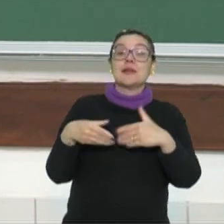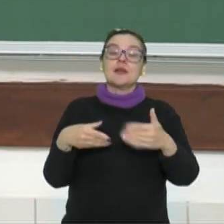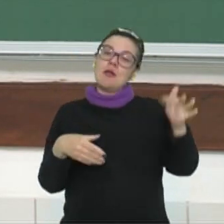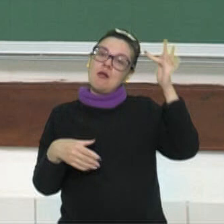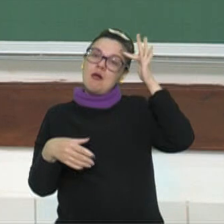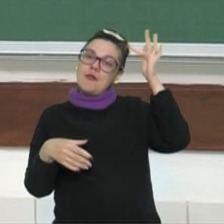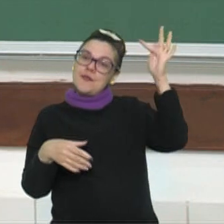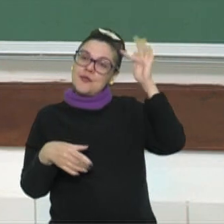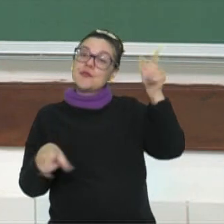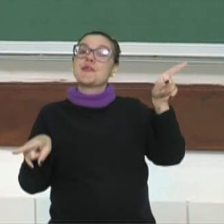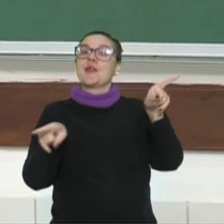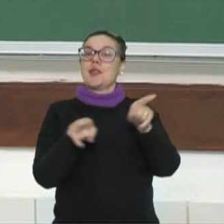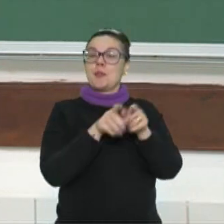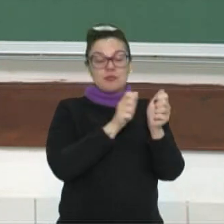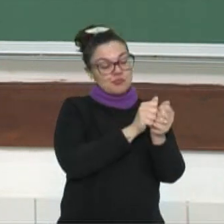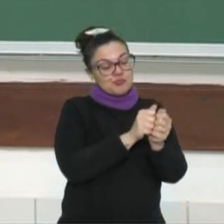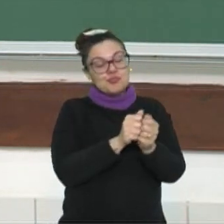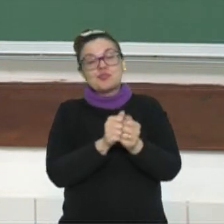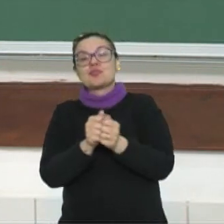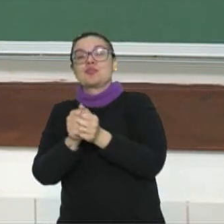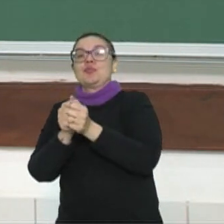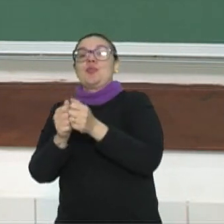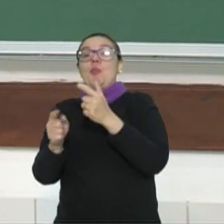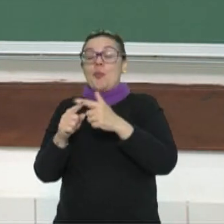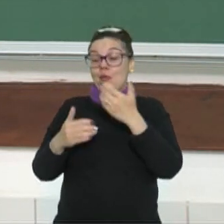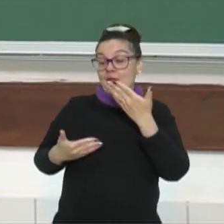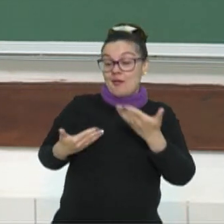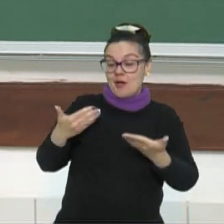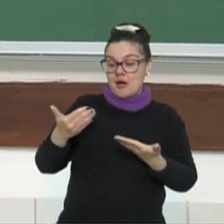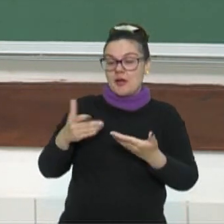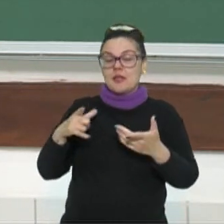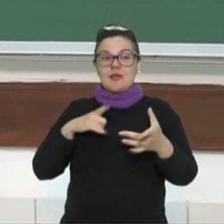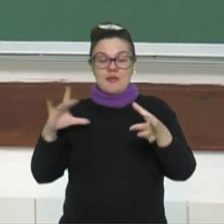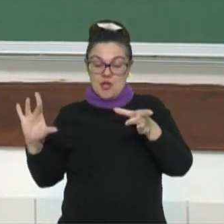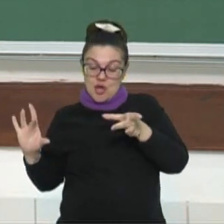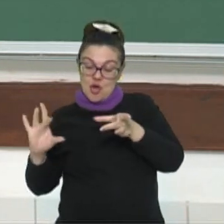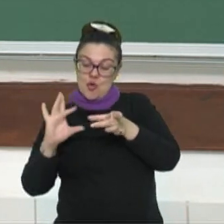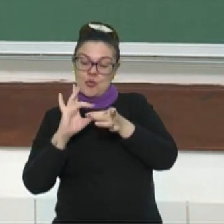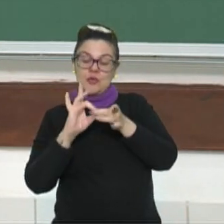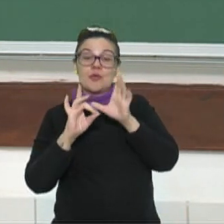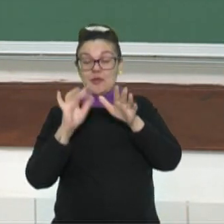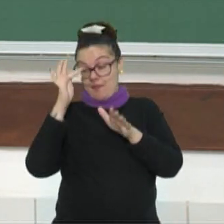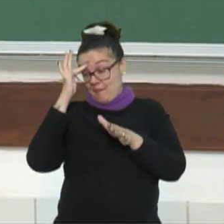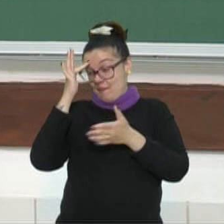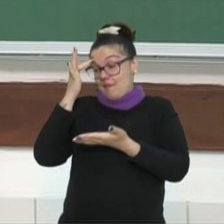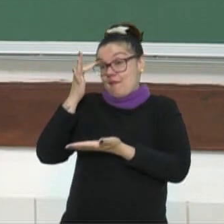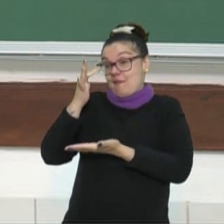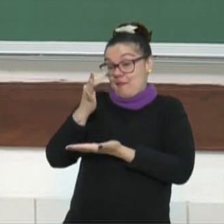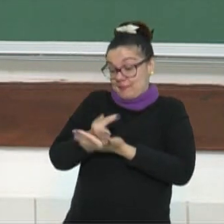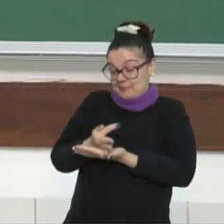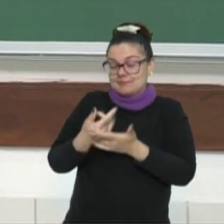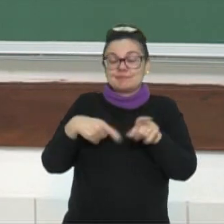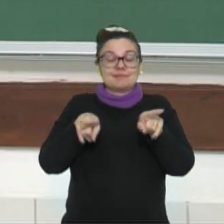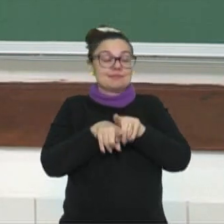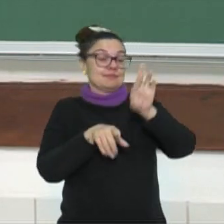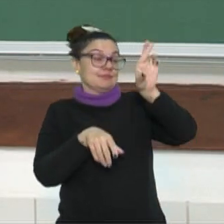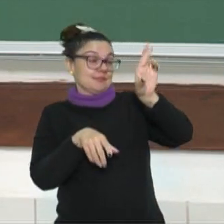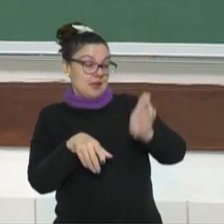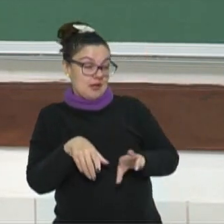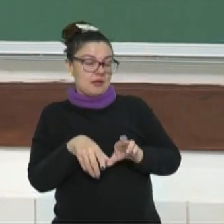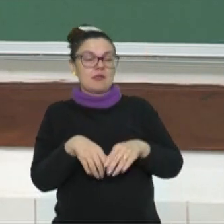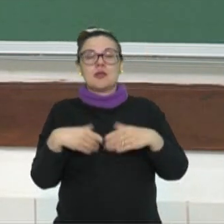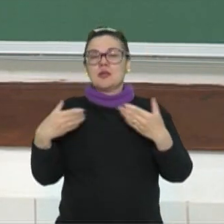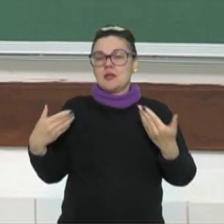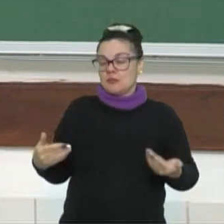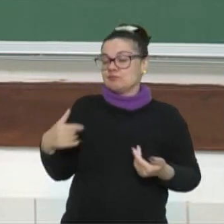filosofia acompanhou esse percurso, em que a gente pode dizer que houve uma união muito forte entre fé e razão, entre pensar